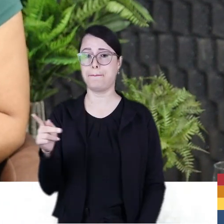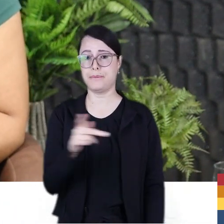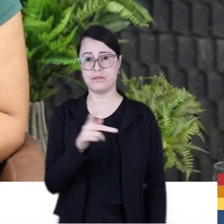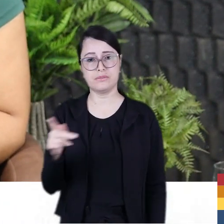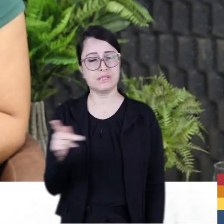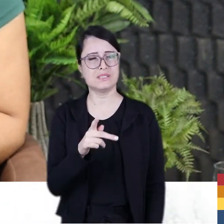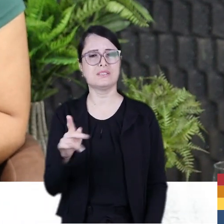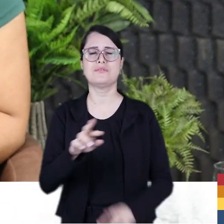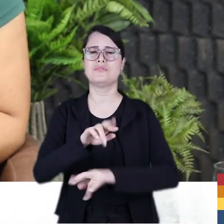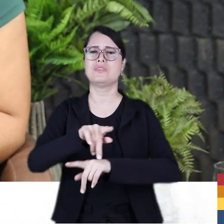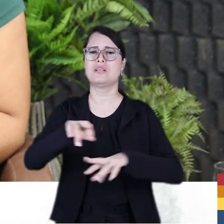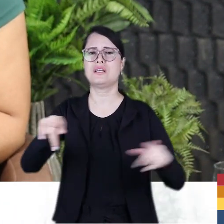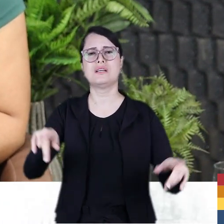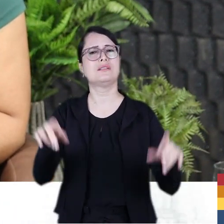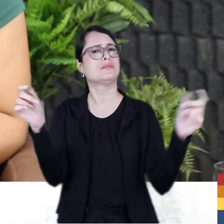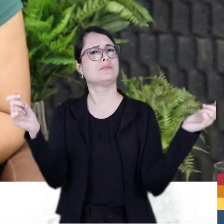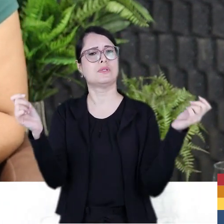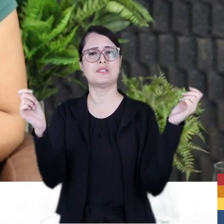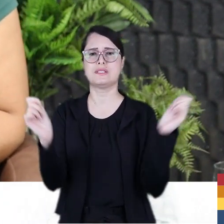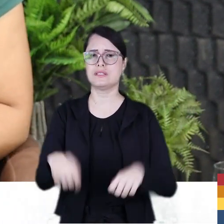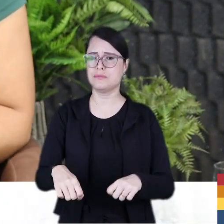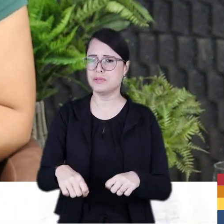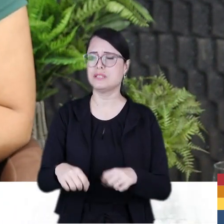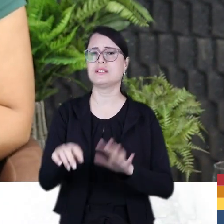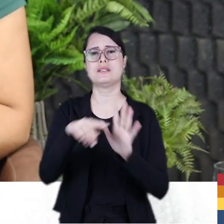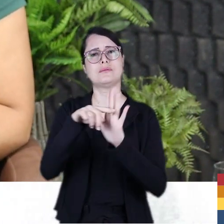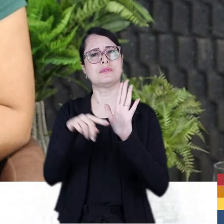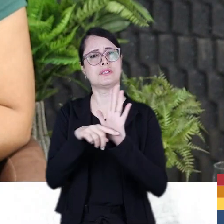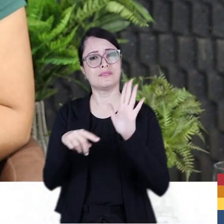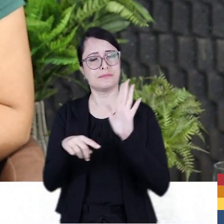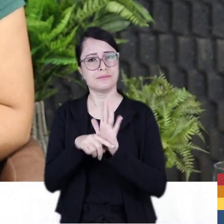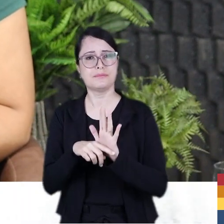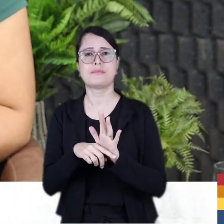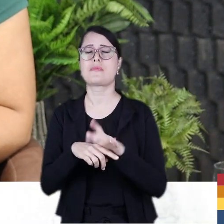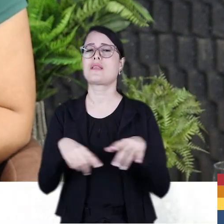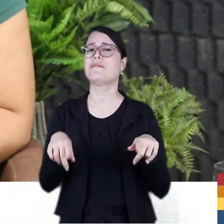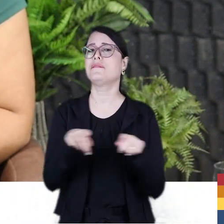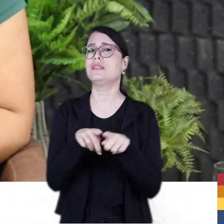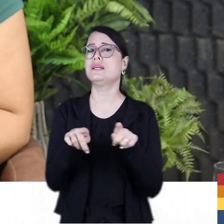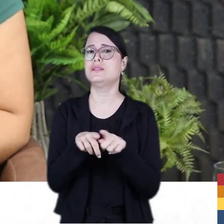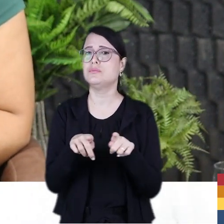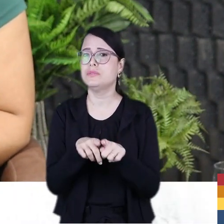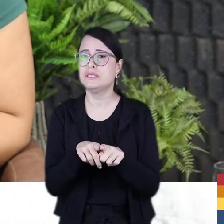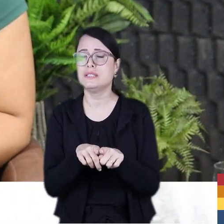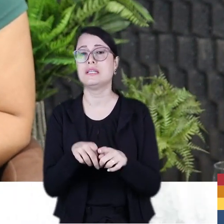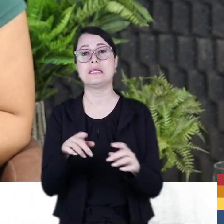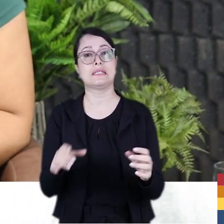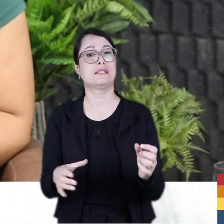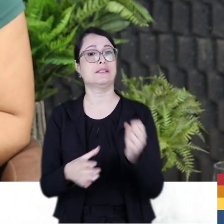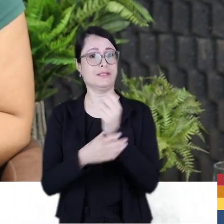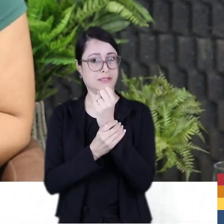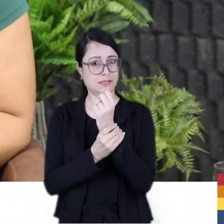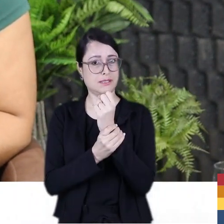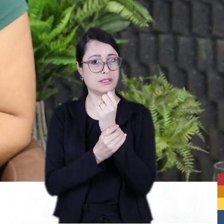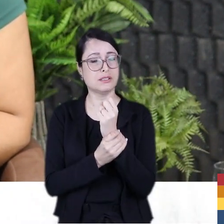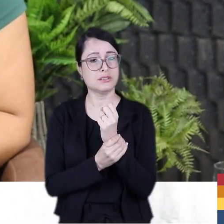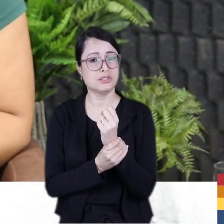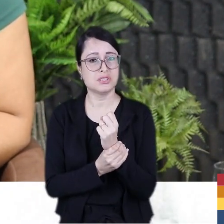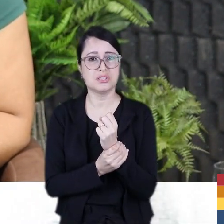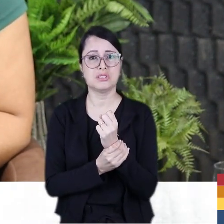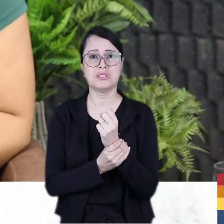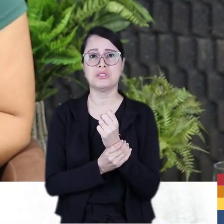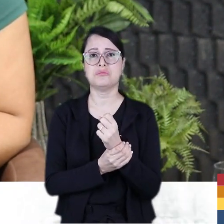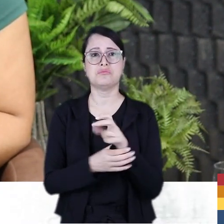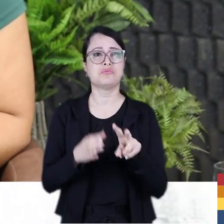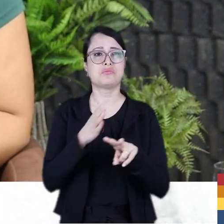também? O professor vai precisar, né, por quê? Porque isso é novidade, é uma nova forma de pensar a